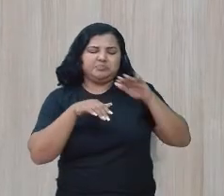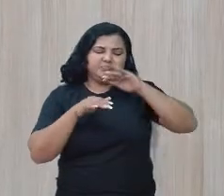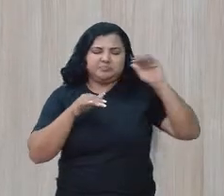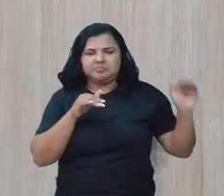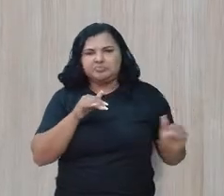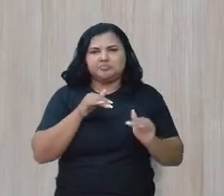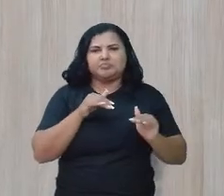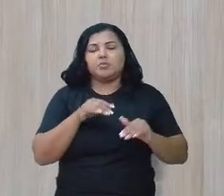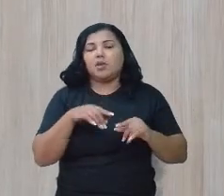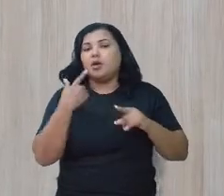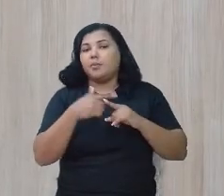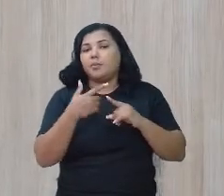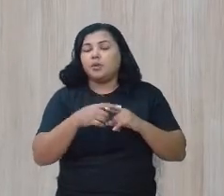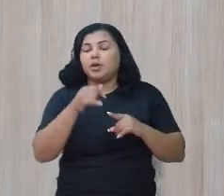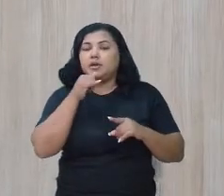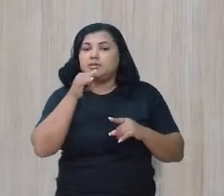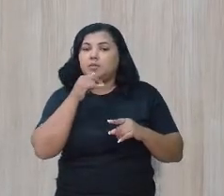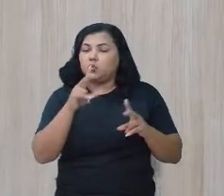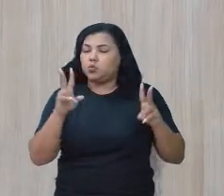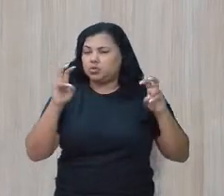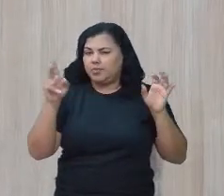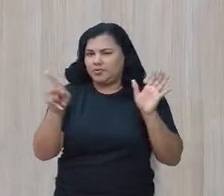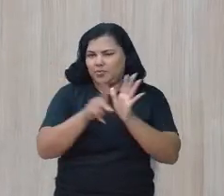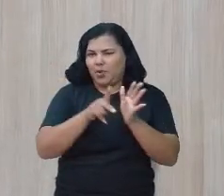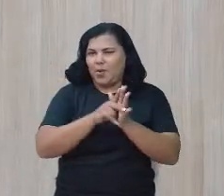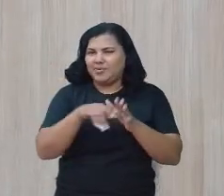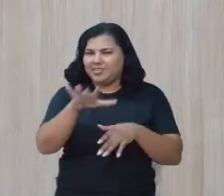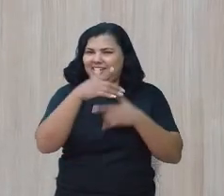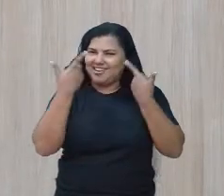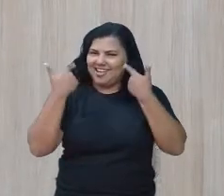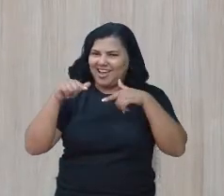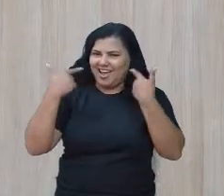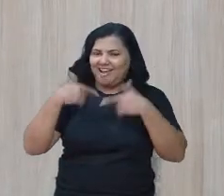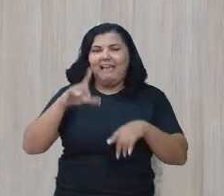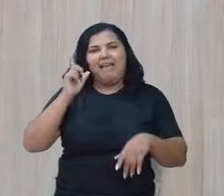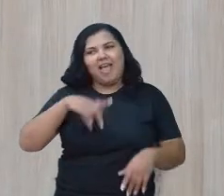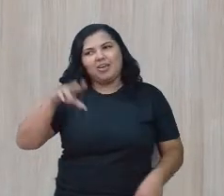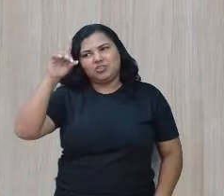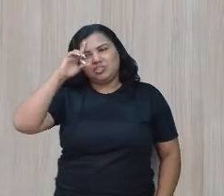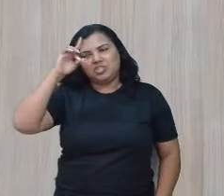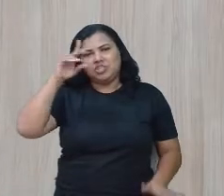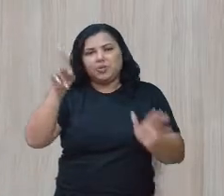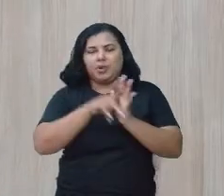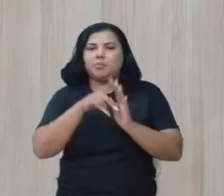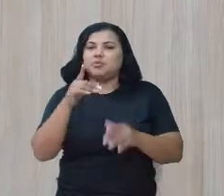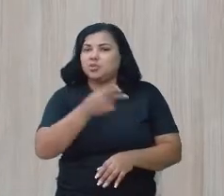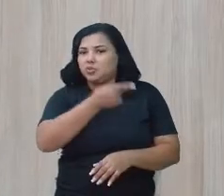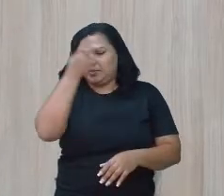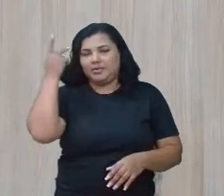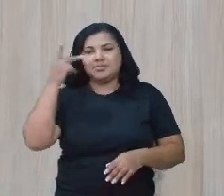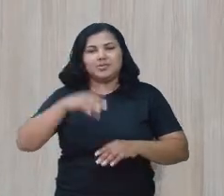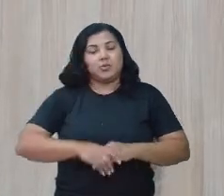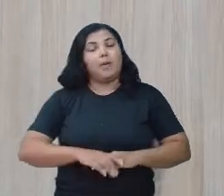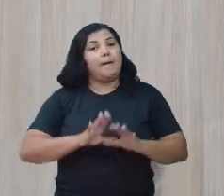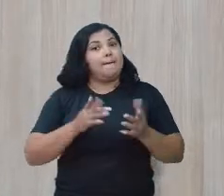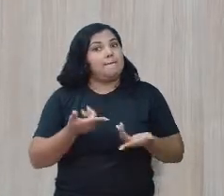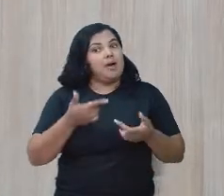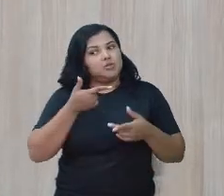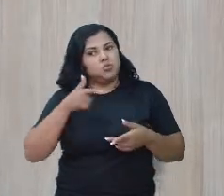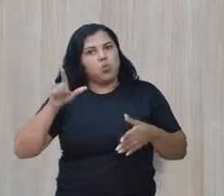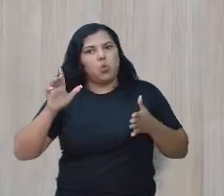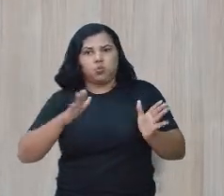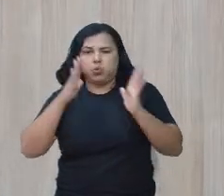menor, porque os assuntos da comédia também são assuntos do cotidiano das pessoas, enquanto a tragédia conta